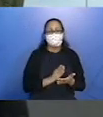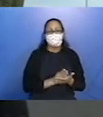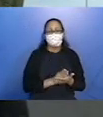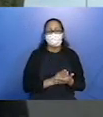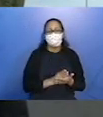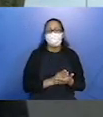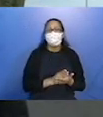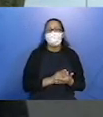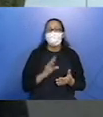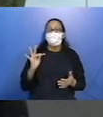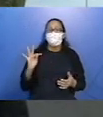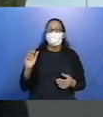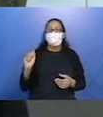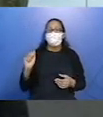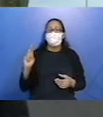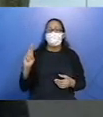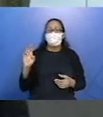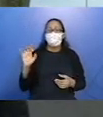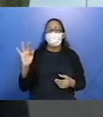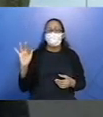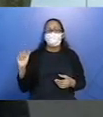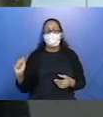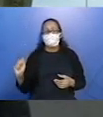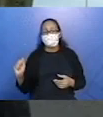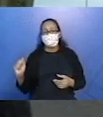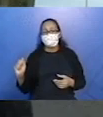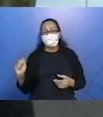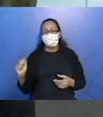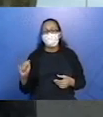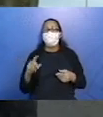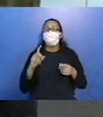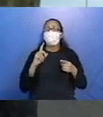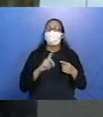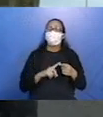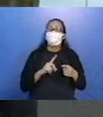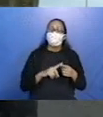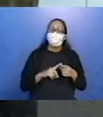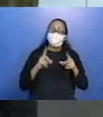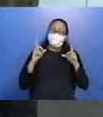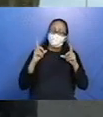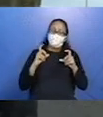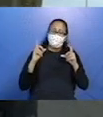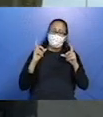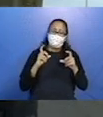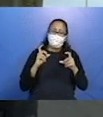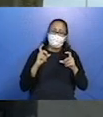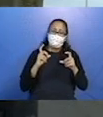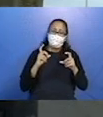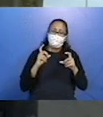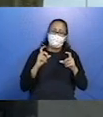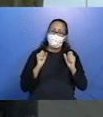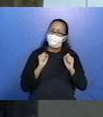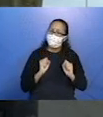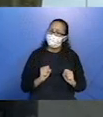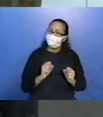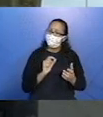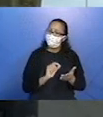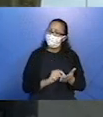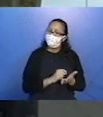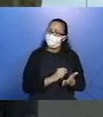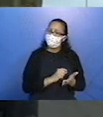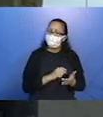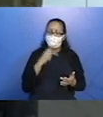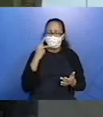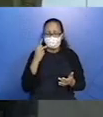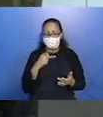do capricho na letra e na foto? Porque a foto é o instrumento que o professor tem para corrigir, para falar